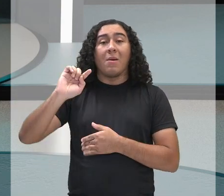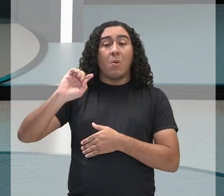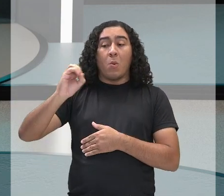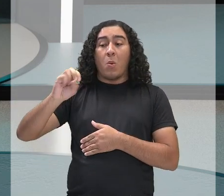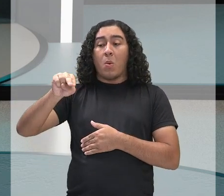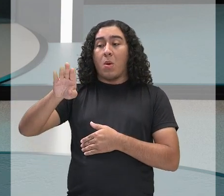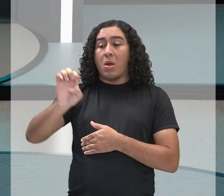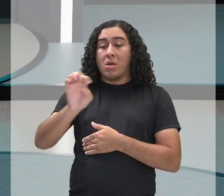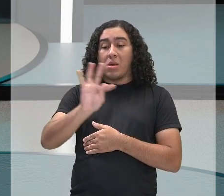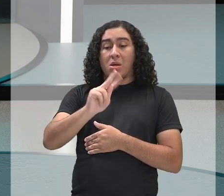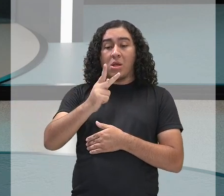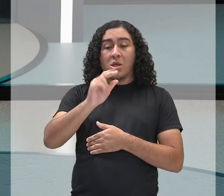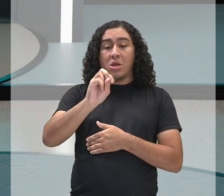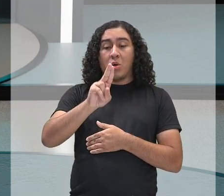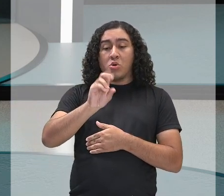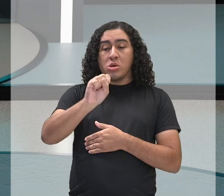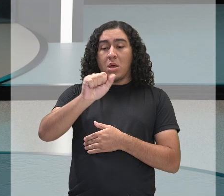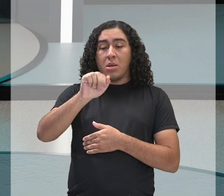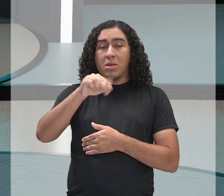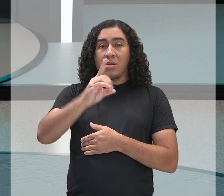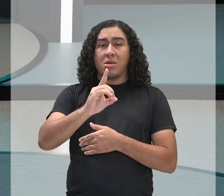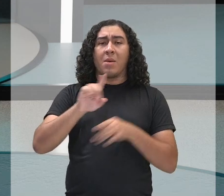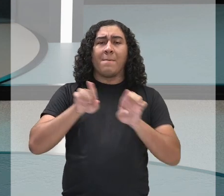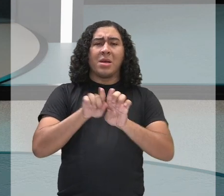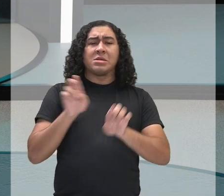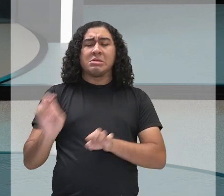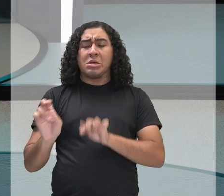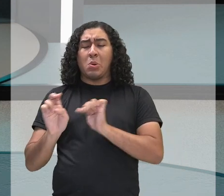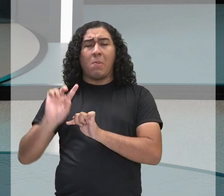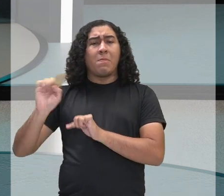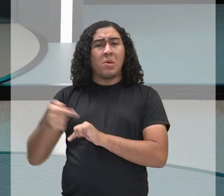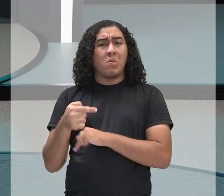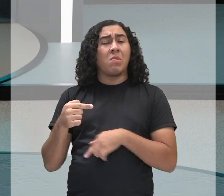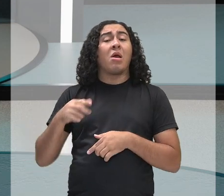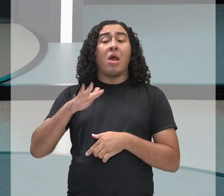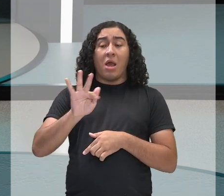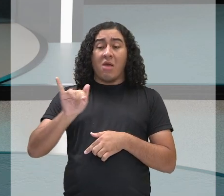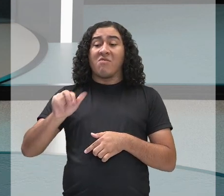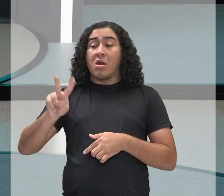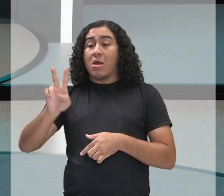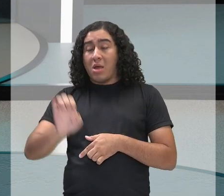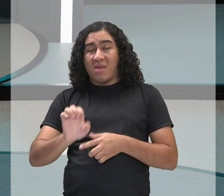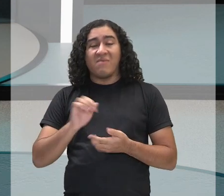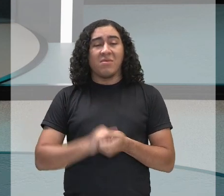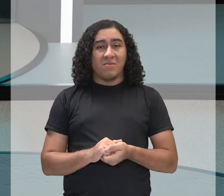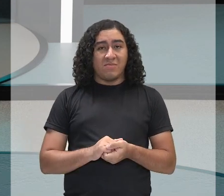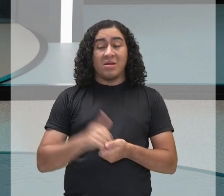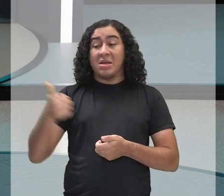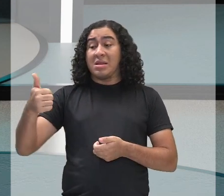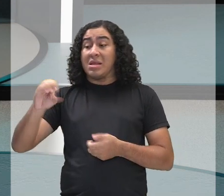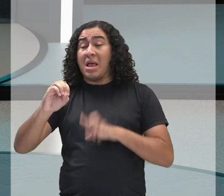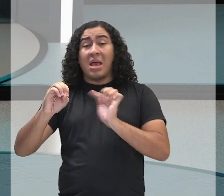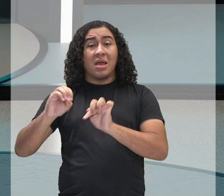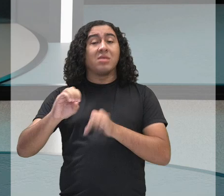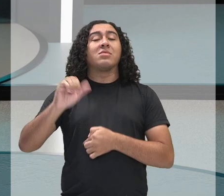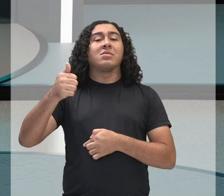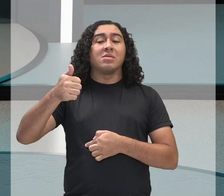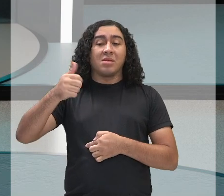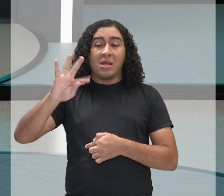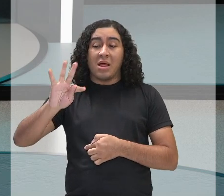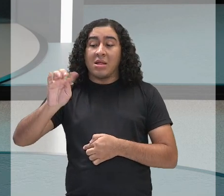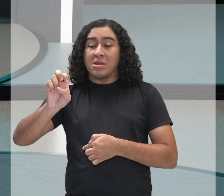1000. Como é que é 5000? 5,000. Como é que é 10.000? 10,000. E assim por